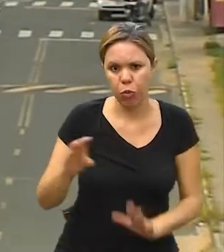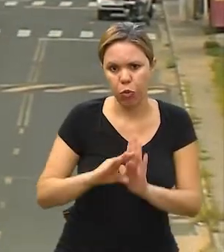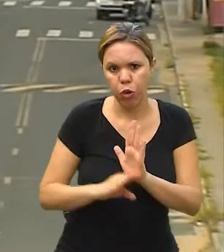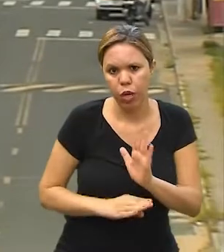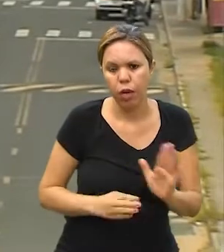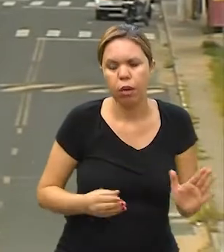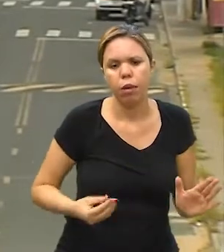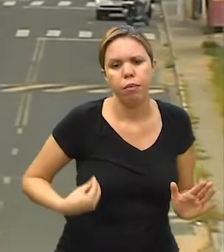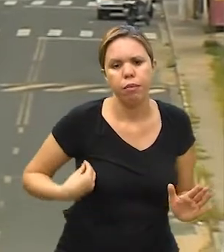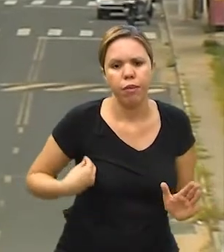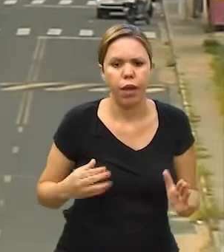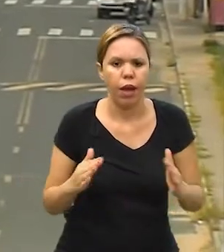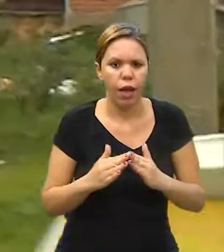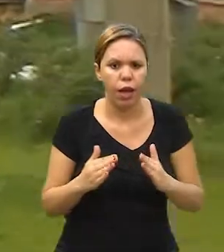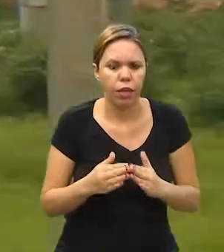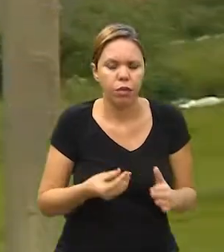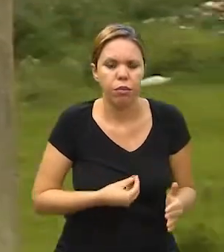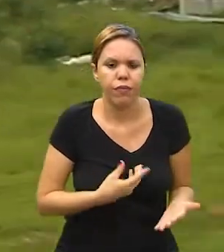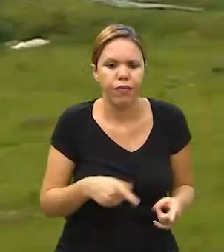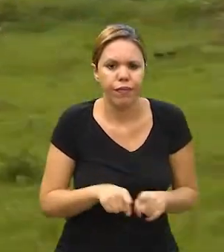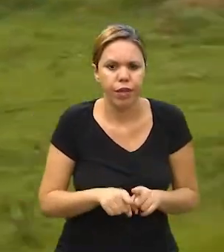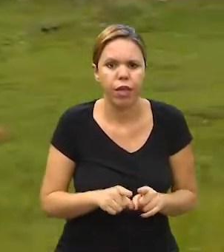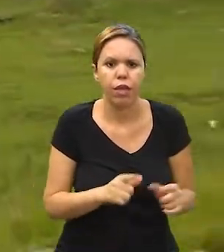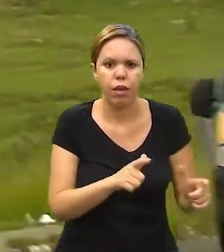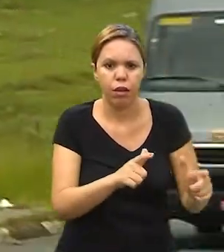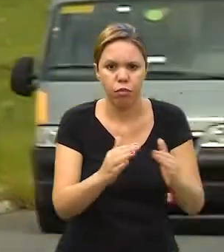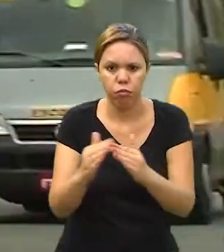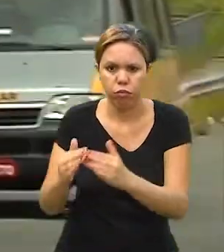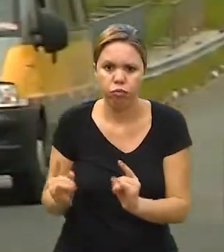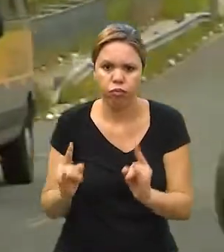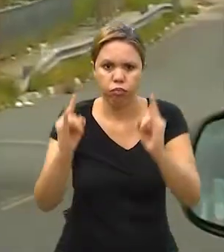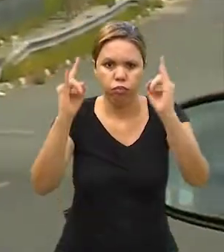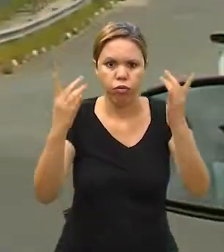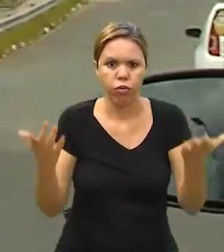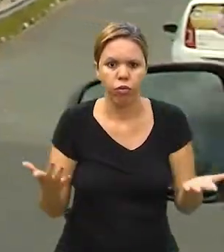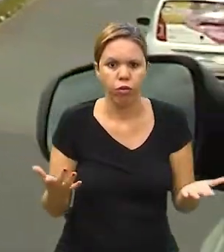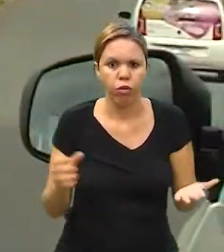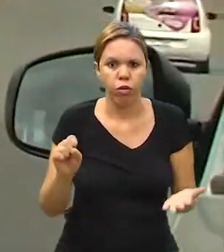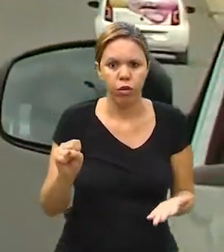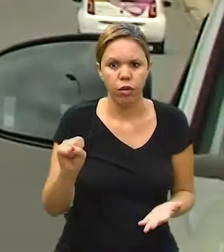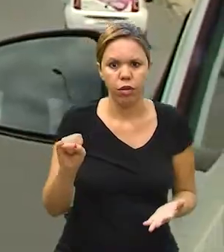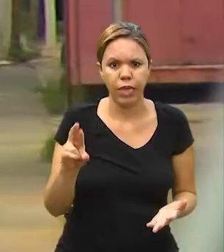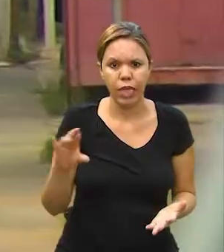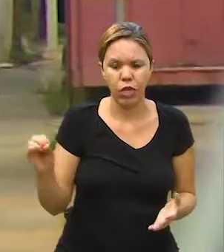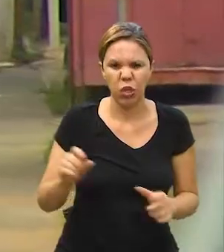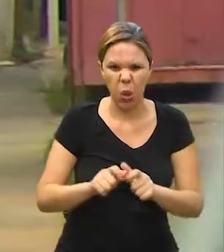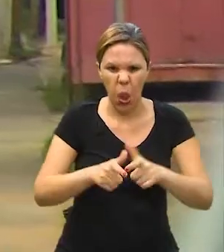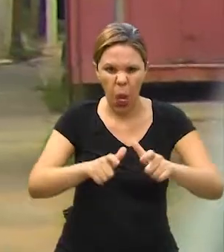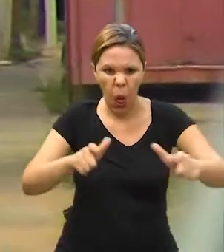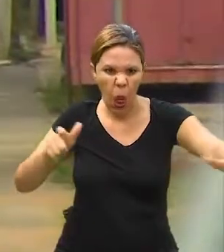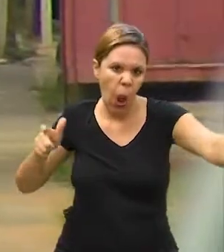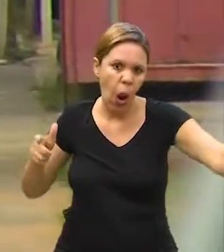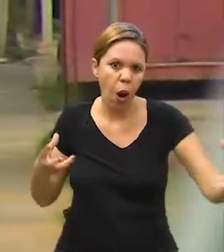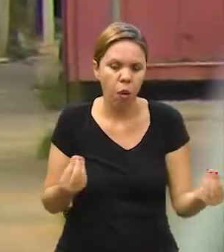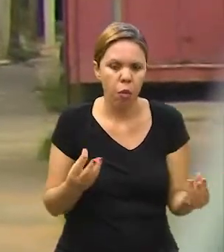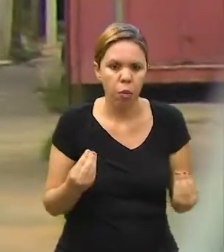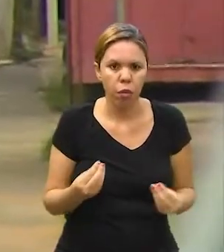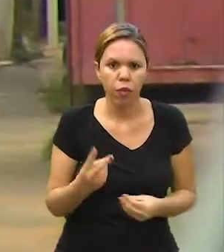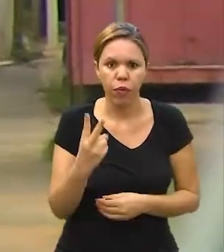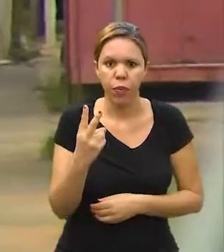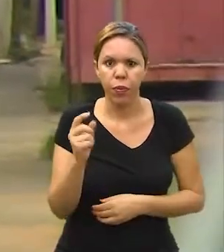Vida, né? O Cosmos é uma área de residencial de casas grande, e o Sirius, esse sim, é enorme, né? E tem cerca